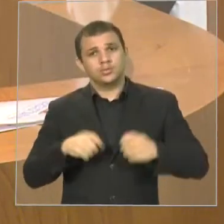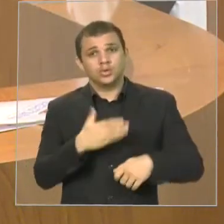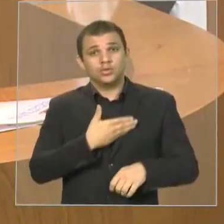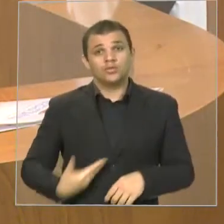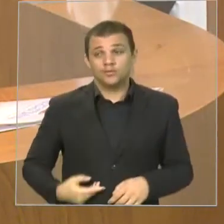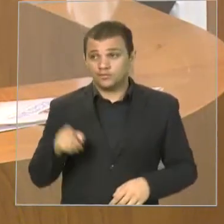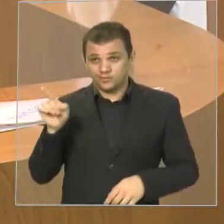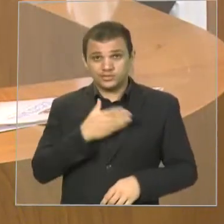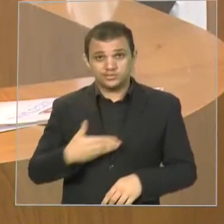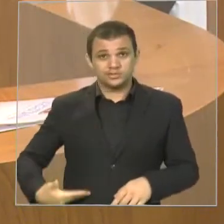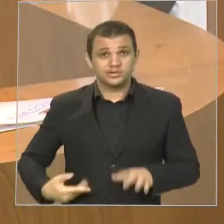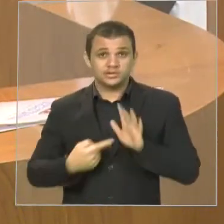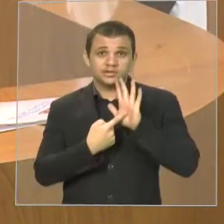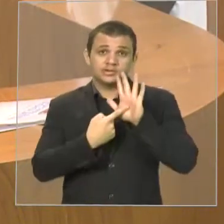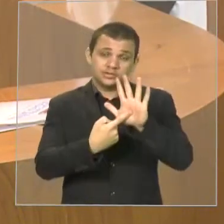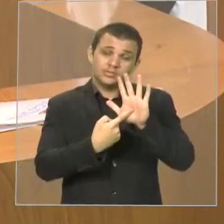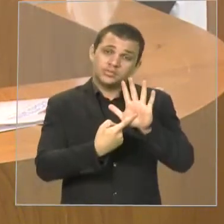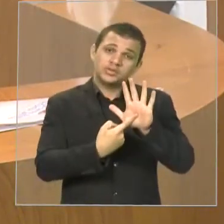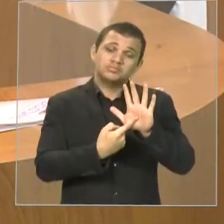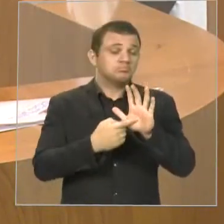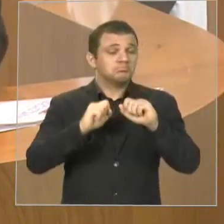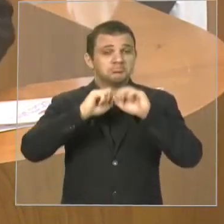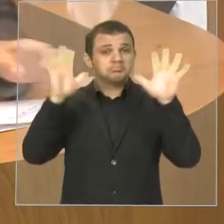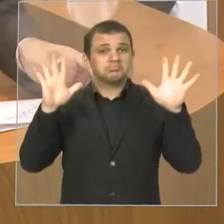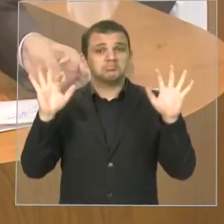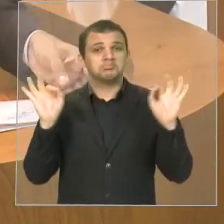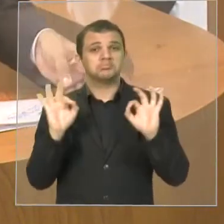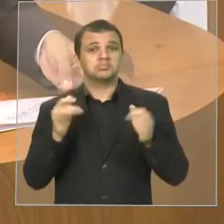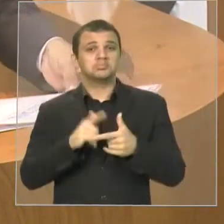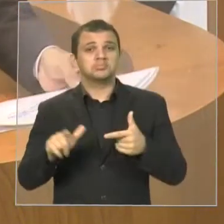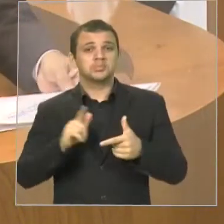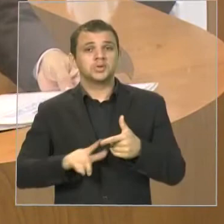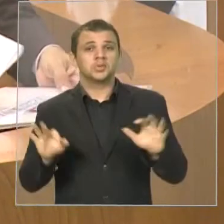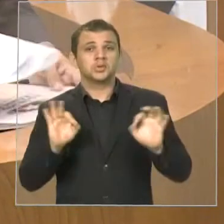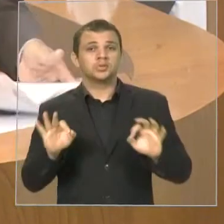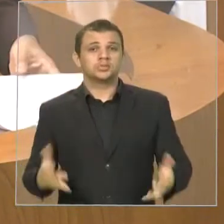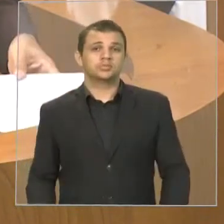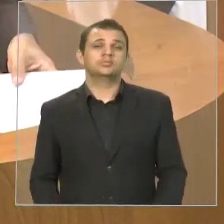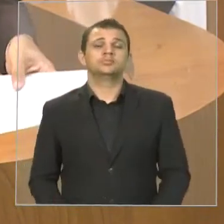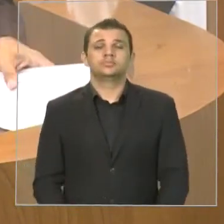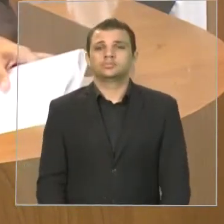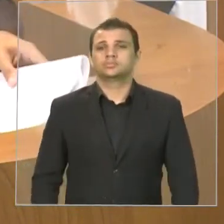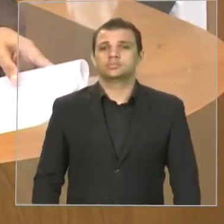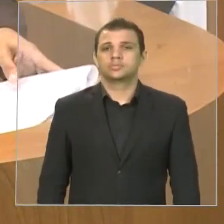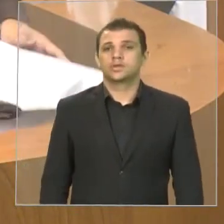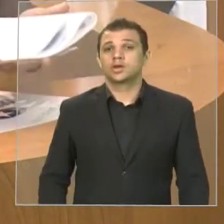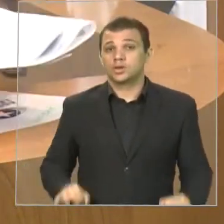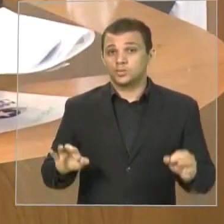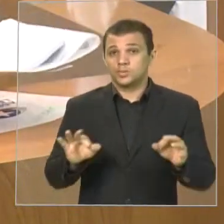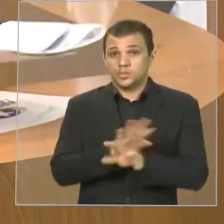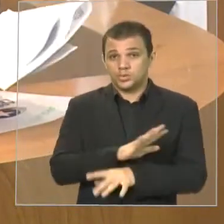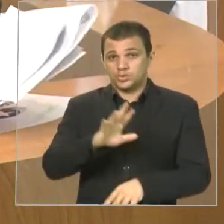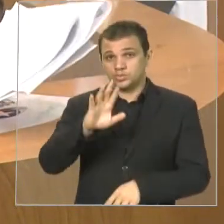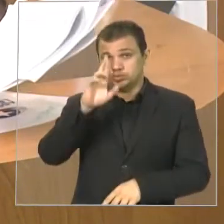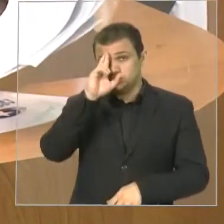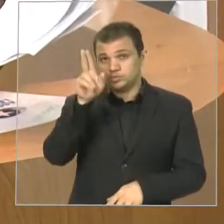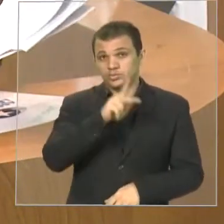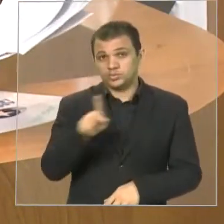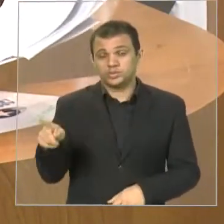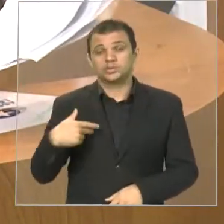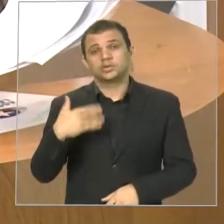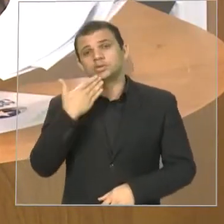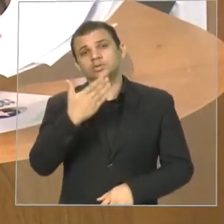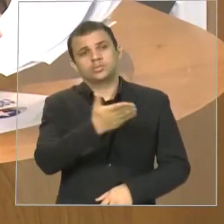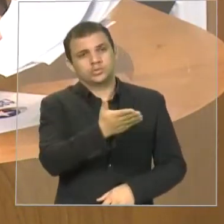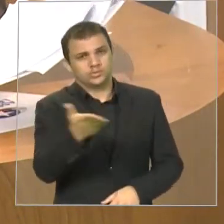demais. É o que tinha para o momento, senhor presidente. Conto com a compreensão dos demais pares e com a aprovação